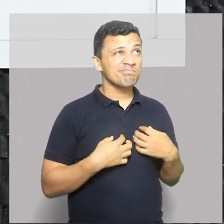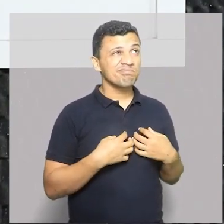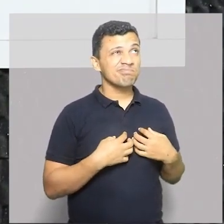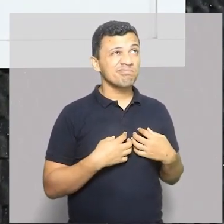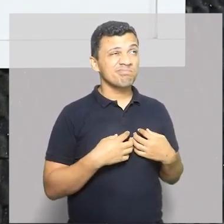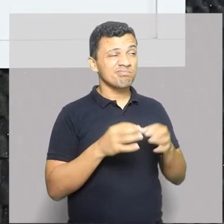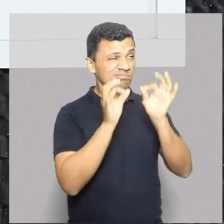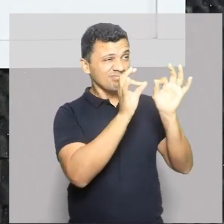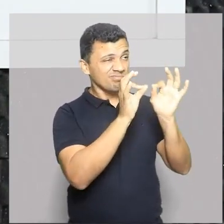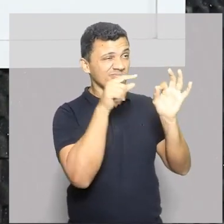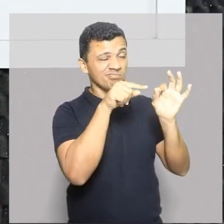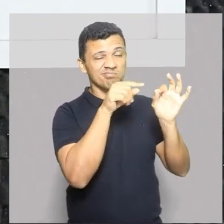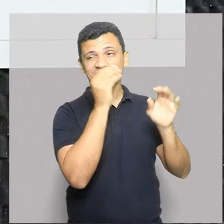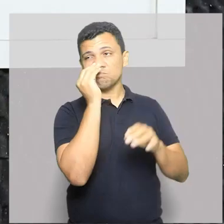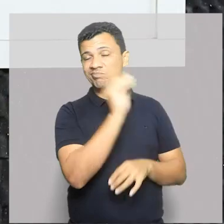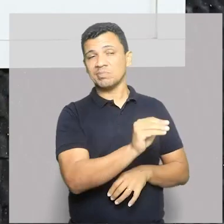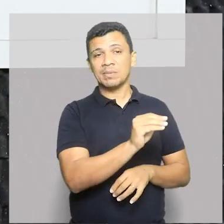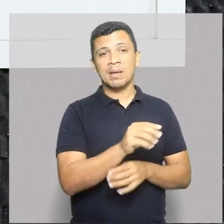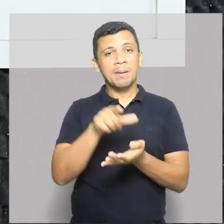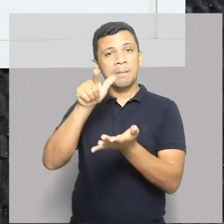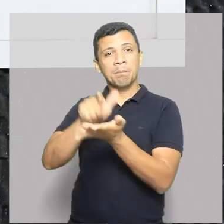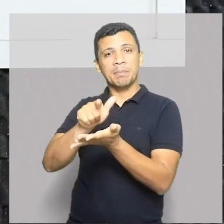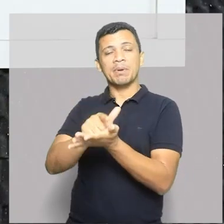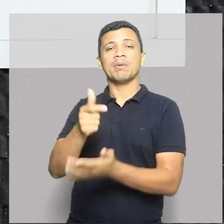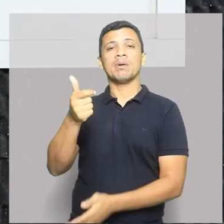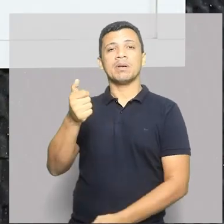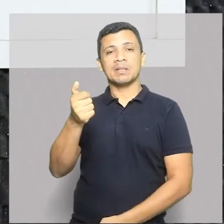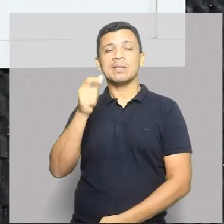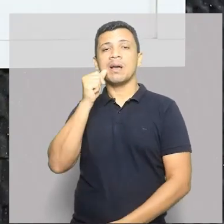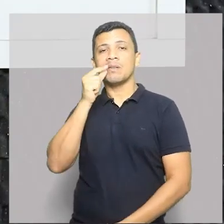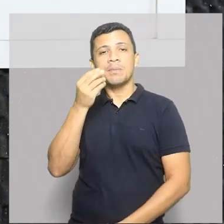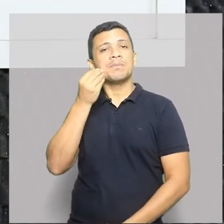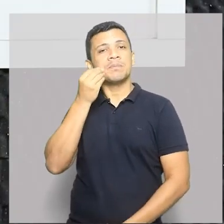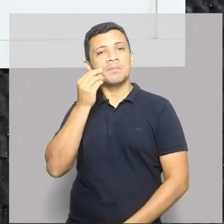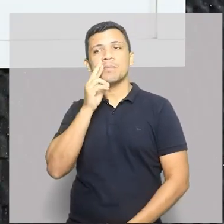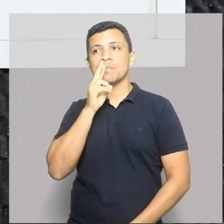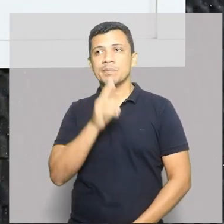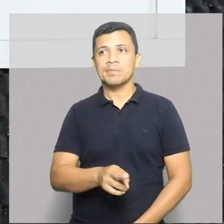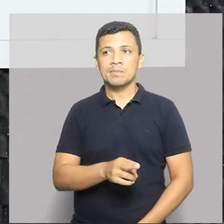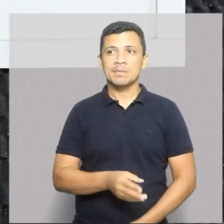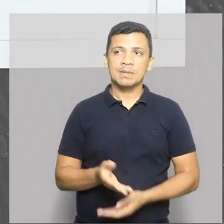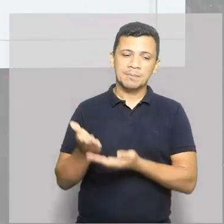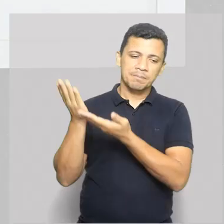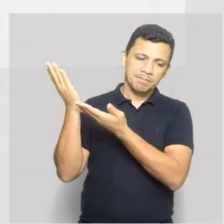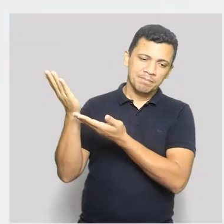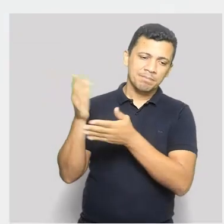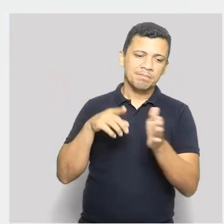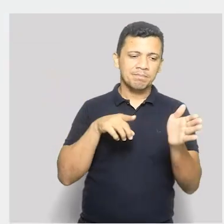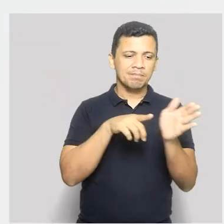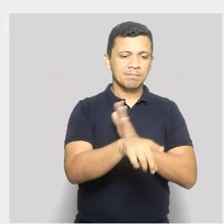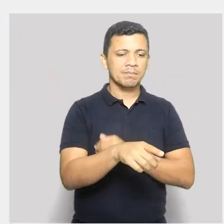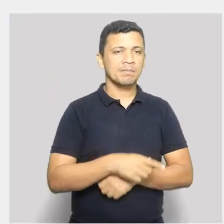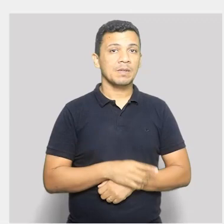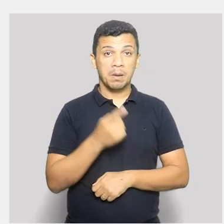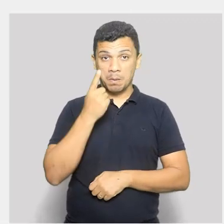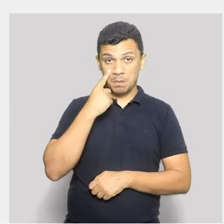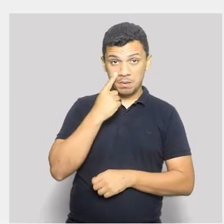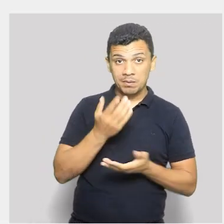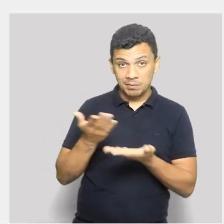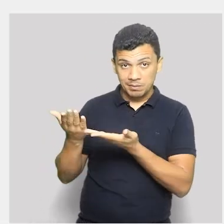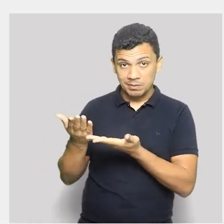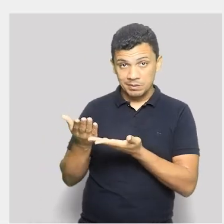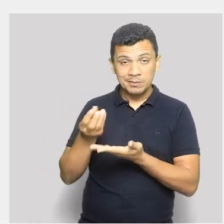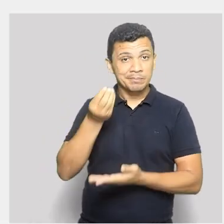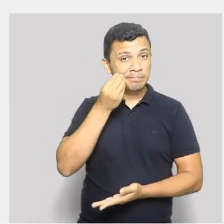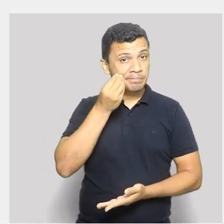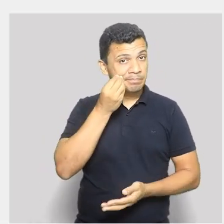assistir. Papel, caneta, lápis e borracha lá do ladinho para tu fazer a continha. Ó, já botei a questão na lousa. Já olhou? Aí tu já vai ter que